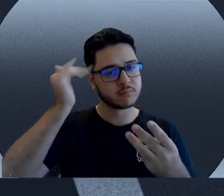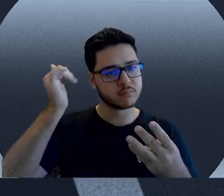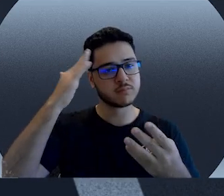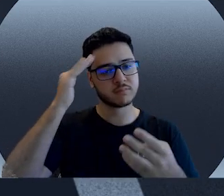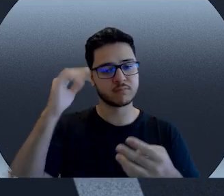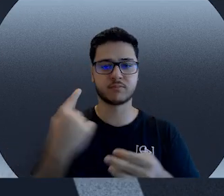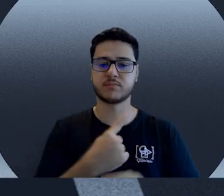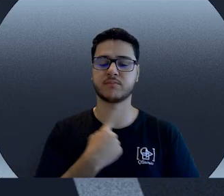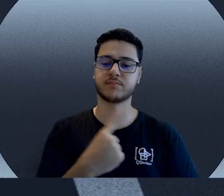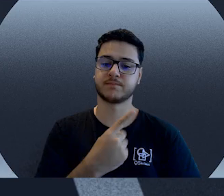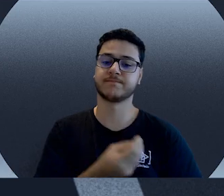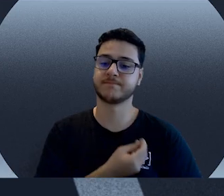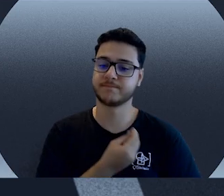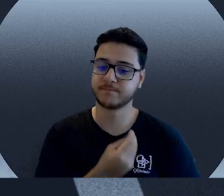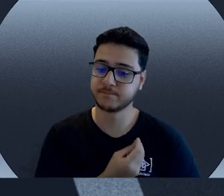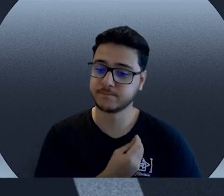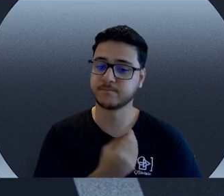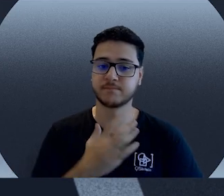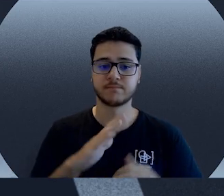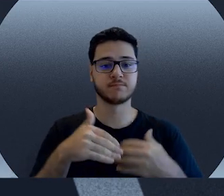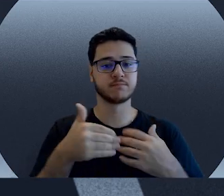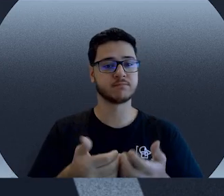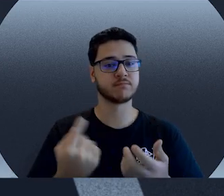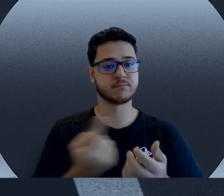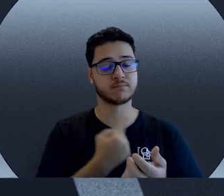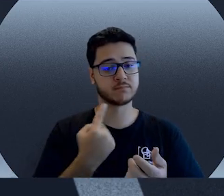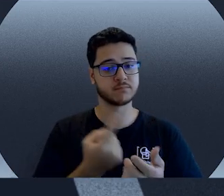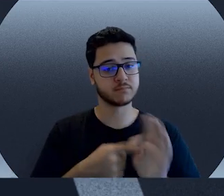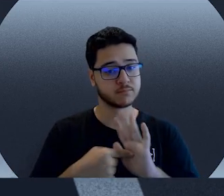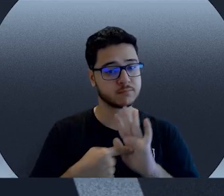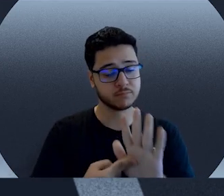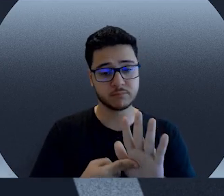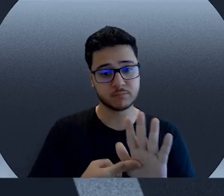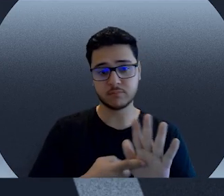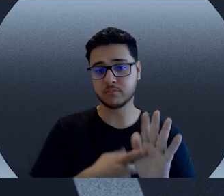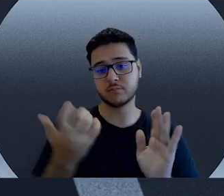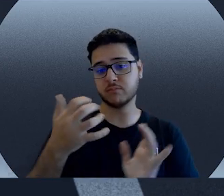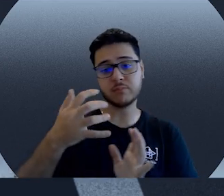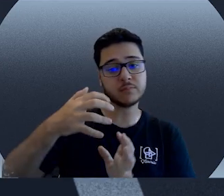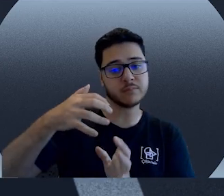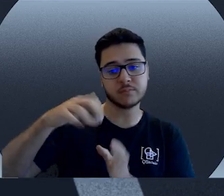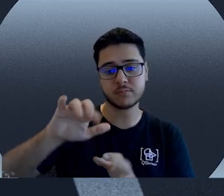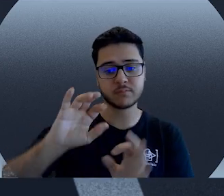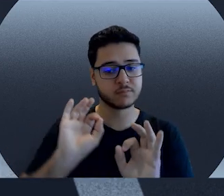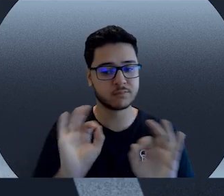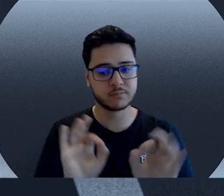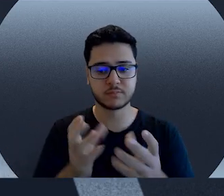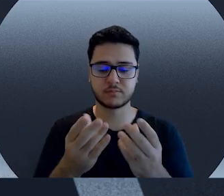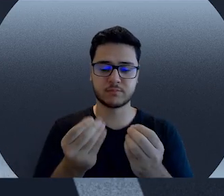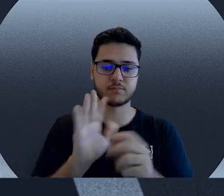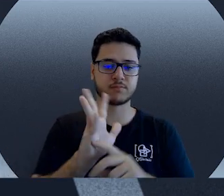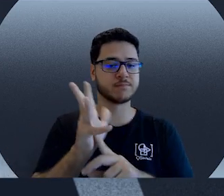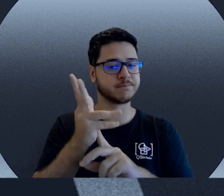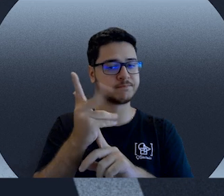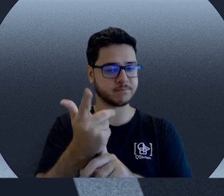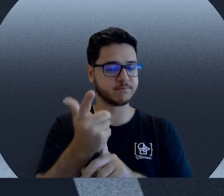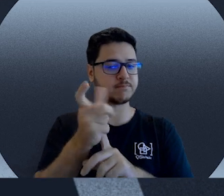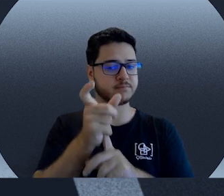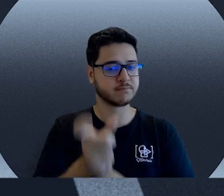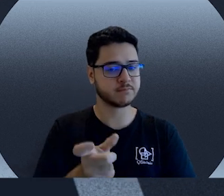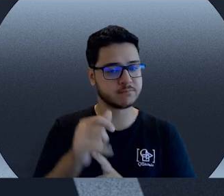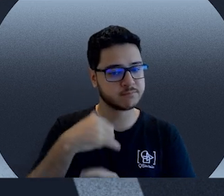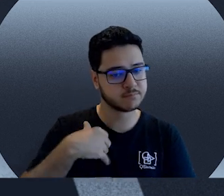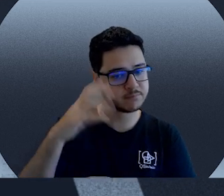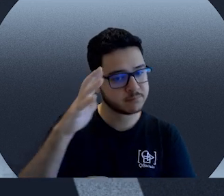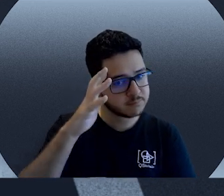atravessam a nossa existência. Bom, gente, tendo exposto, eu não quis também trazer muitos artistas, assim, porque eu acho